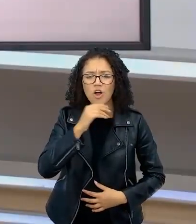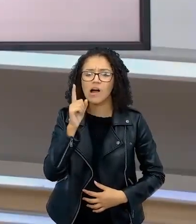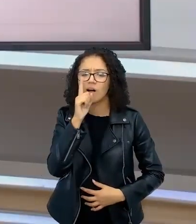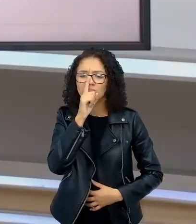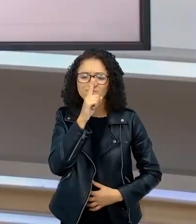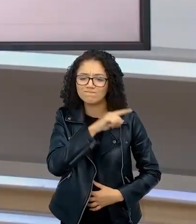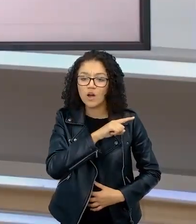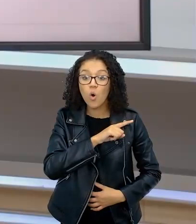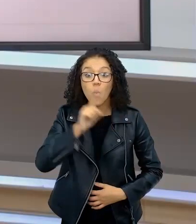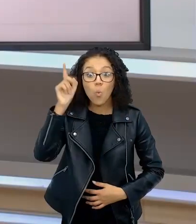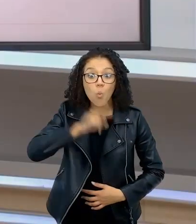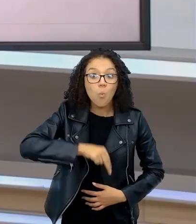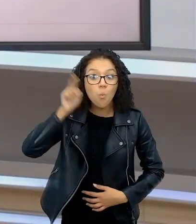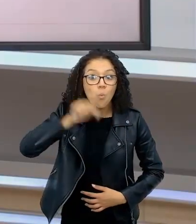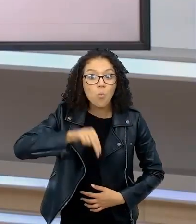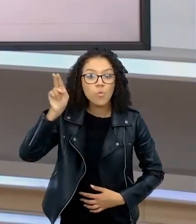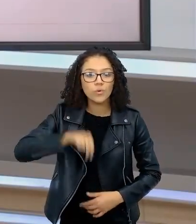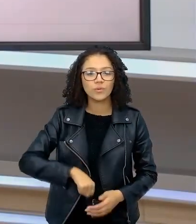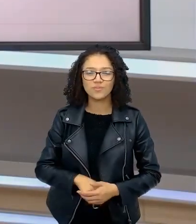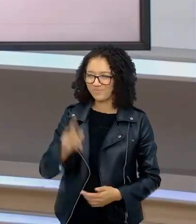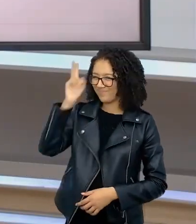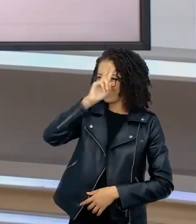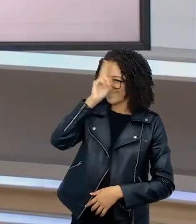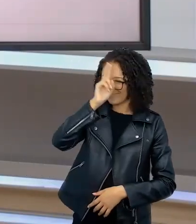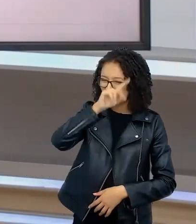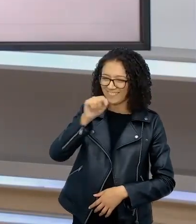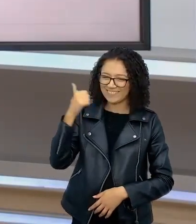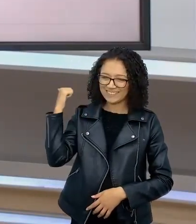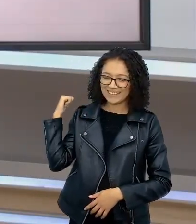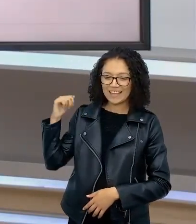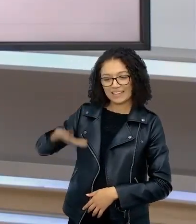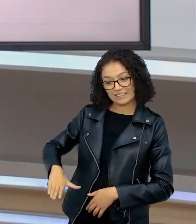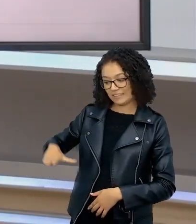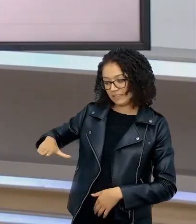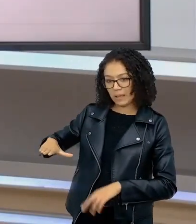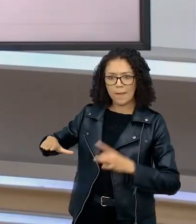como na infância aquele menino aprendeu que não podia sentir medo?